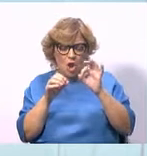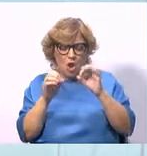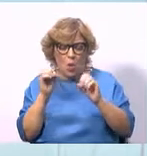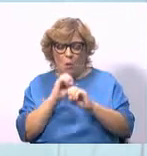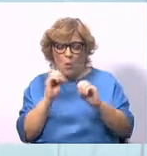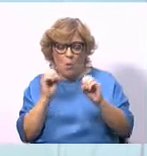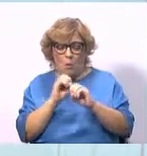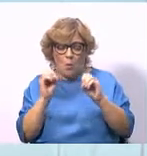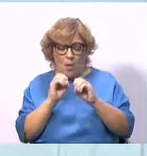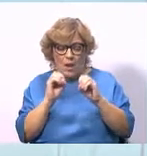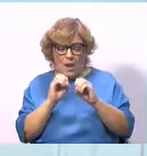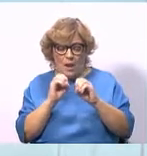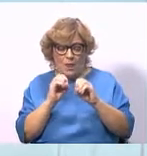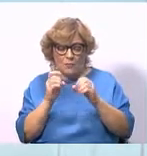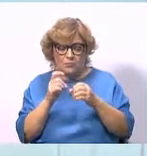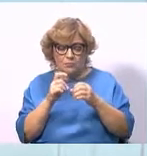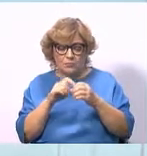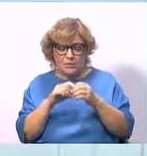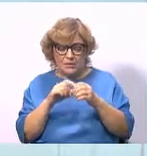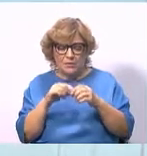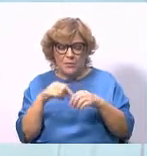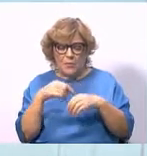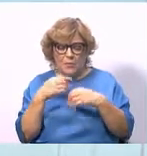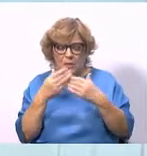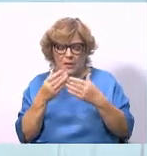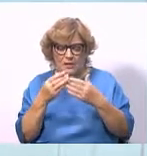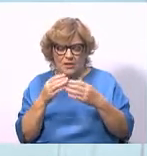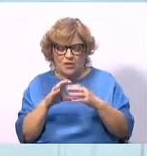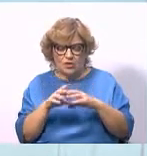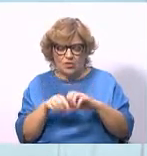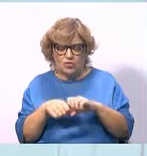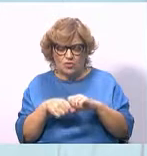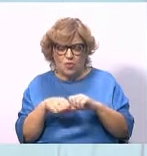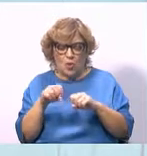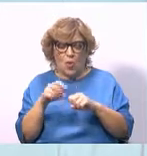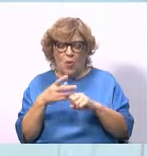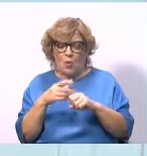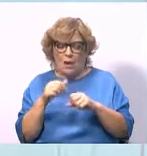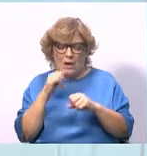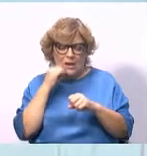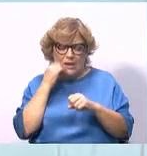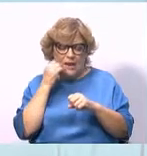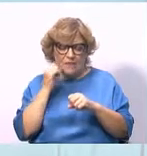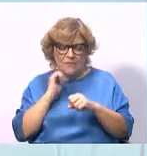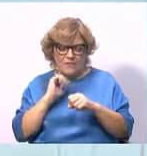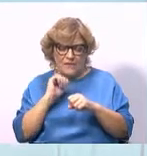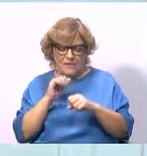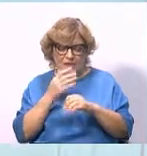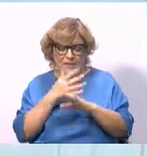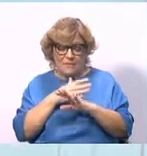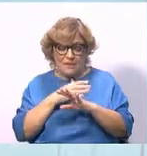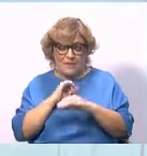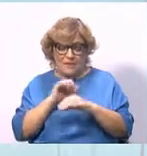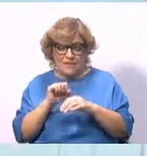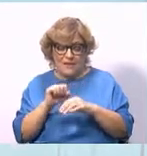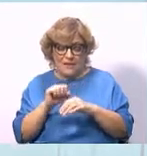nenhum componente queratolítico, ou seja, de destruidor cáustico para queimar o calo,